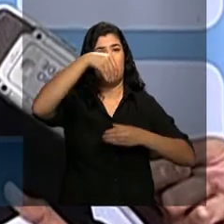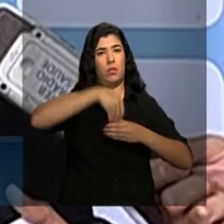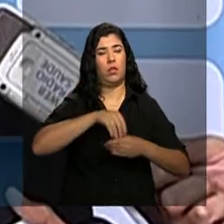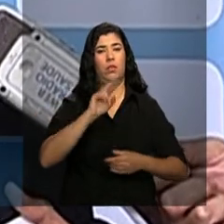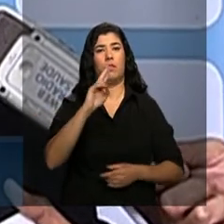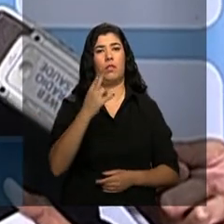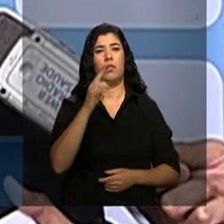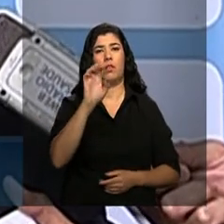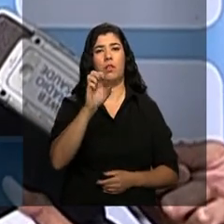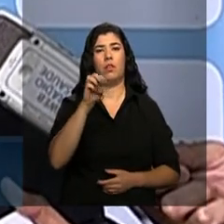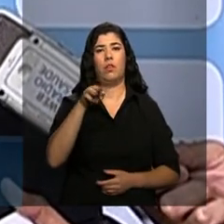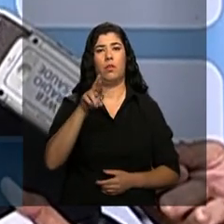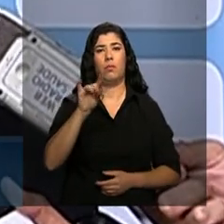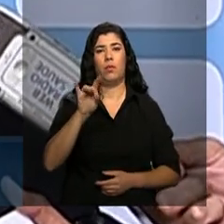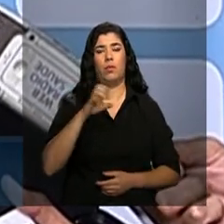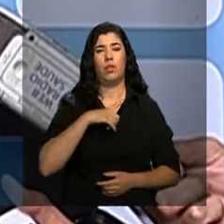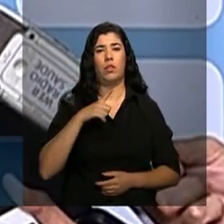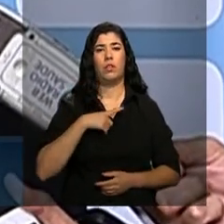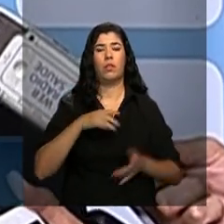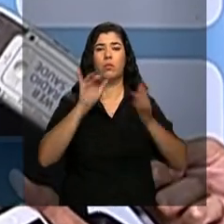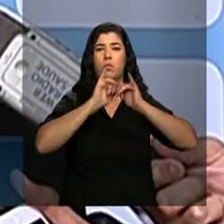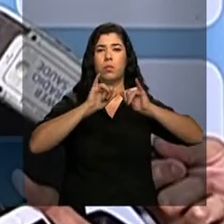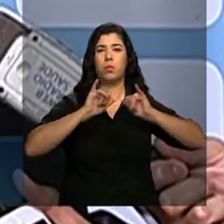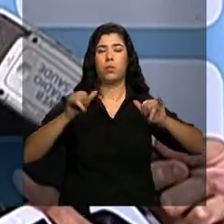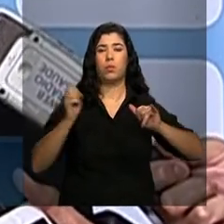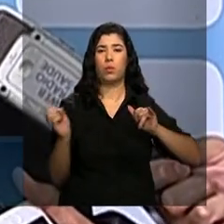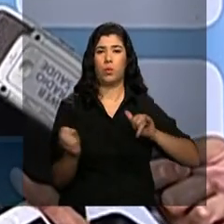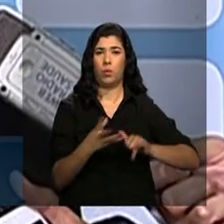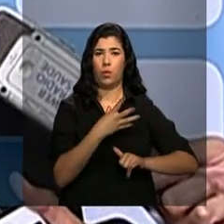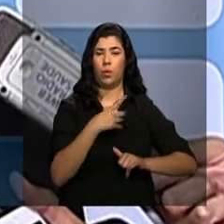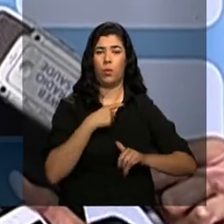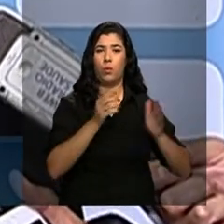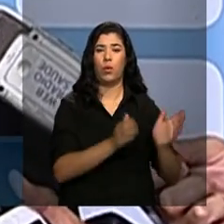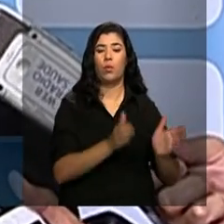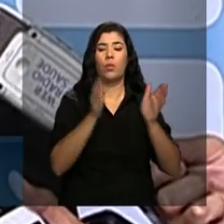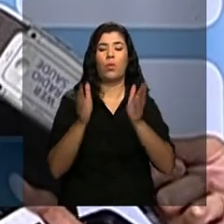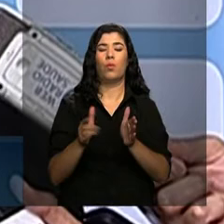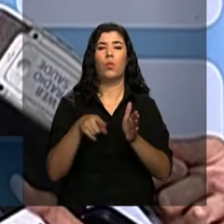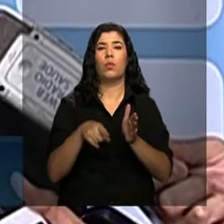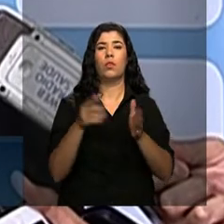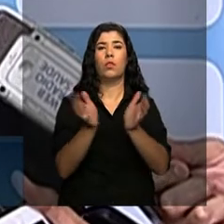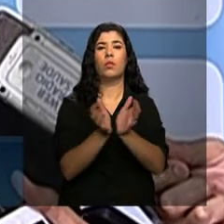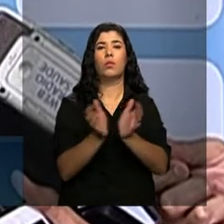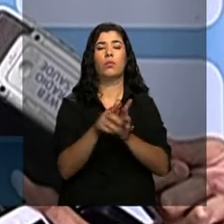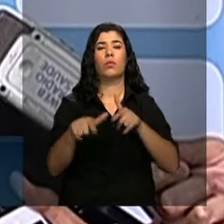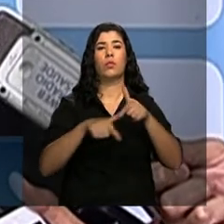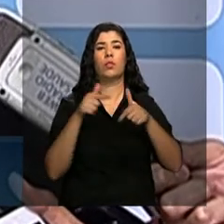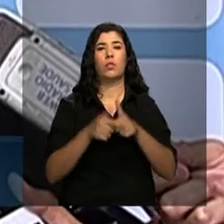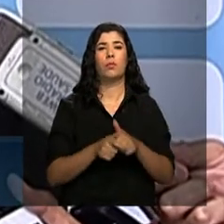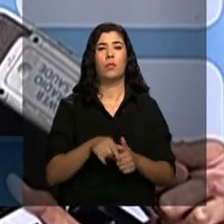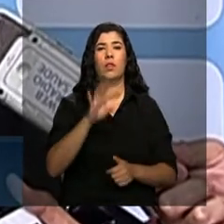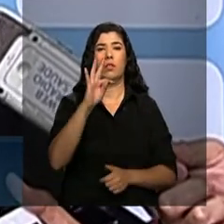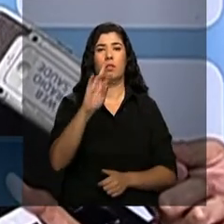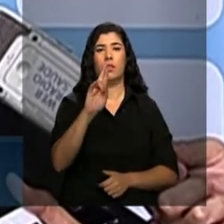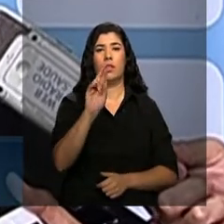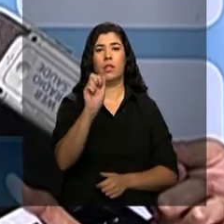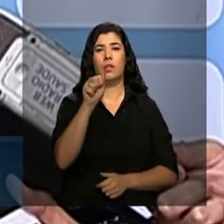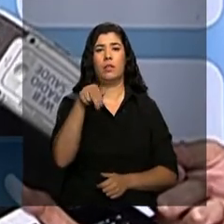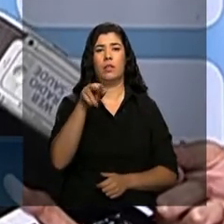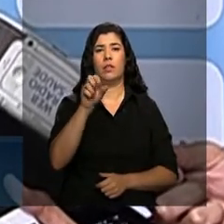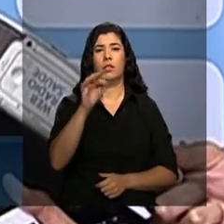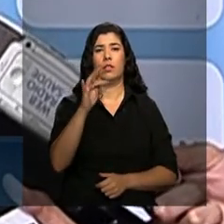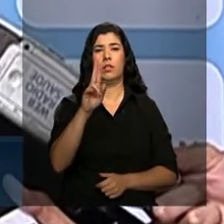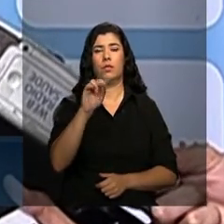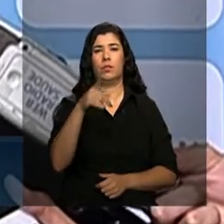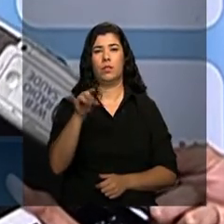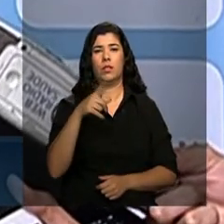hemorrede. Agora se lança o módulo da transfusão de sangue, que, como eu disse, tem um impacto para 3 milhões